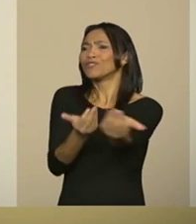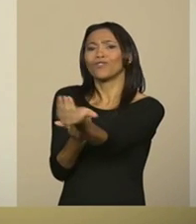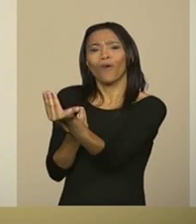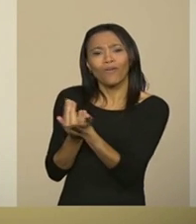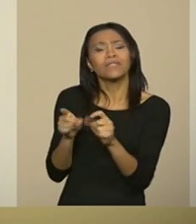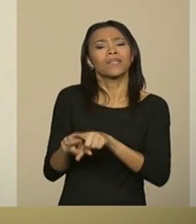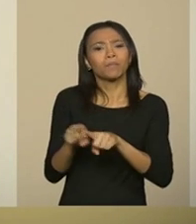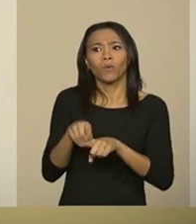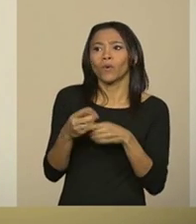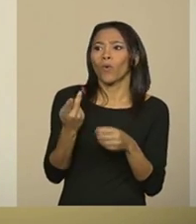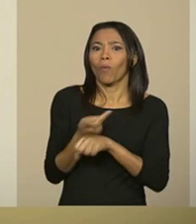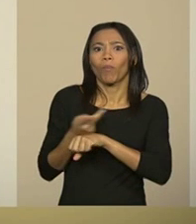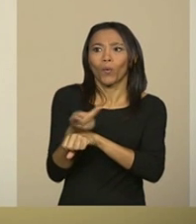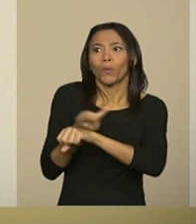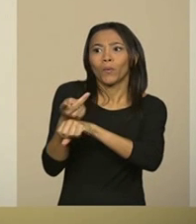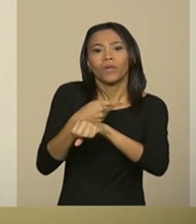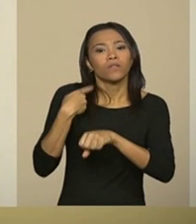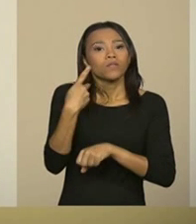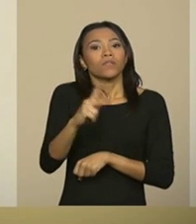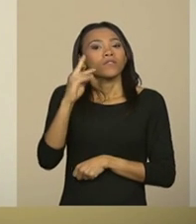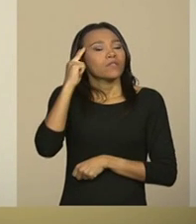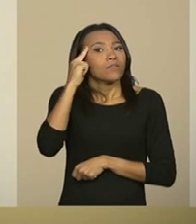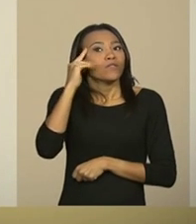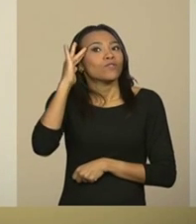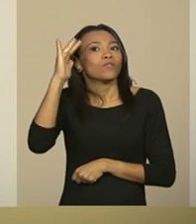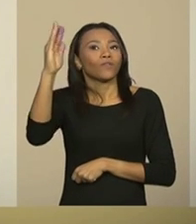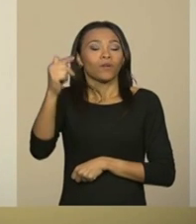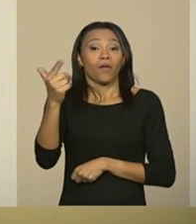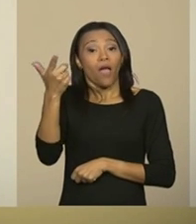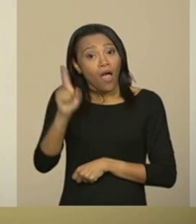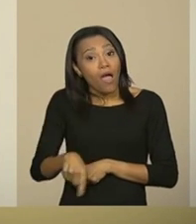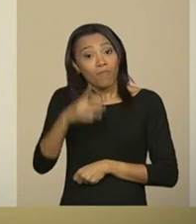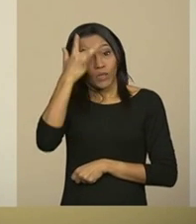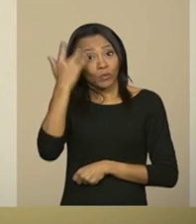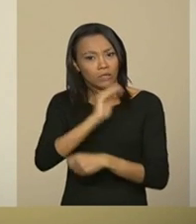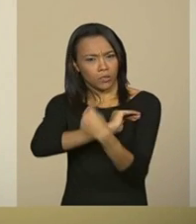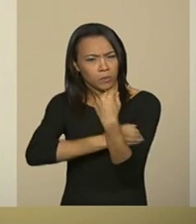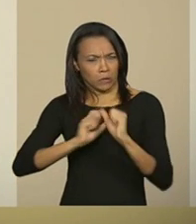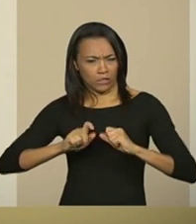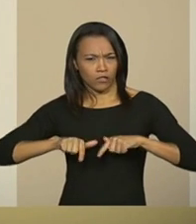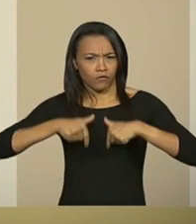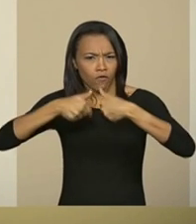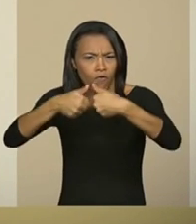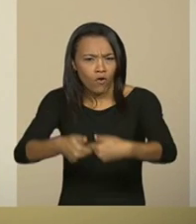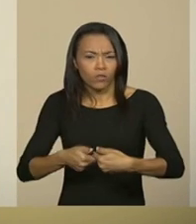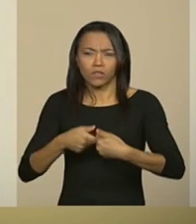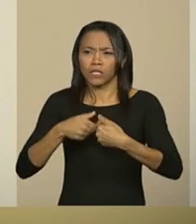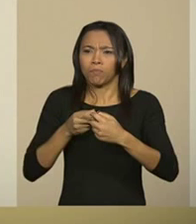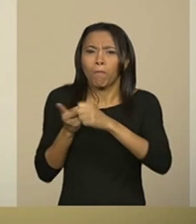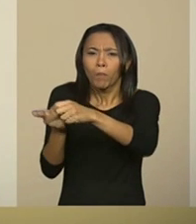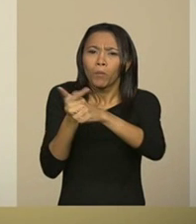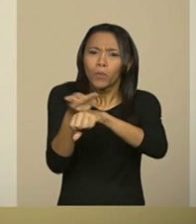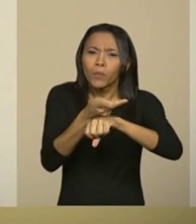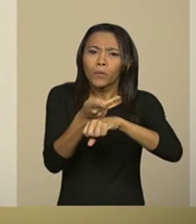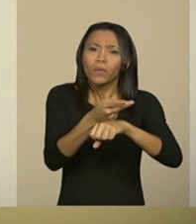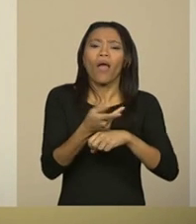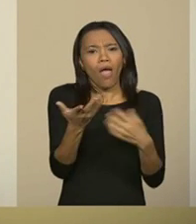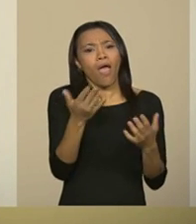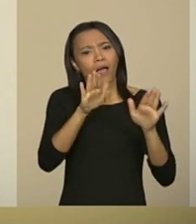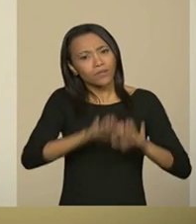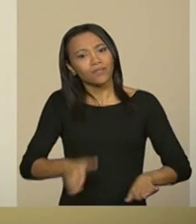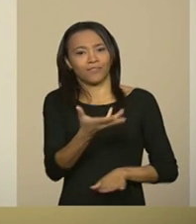estão correndo atrás dos seus sonhos são pessoas no oceano que se esforçam que batalham que corre atrás é isso que queremos